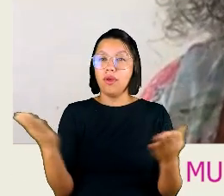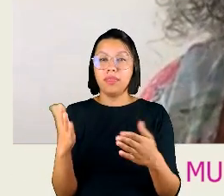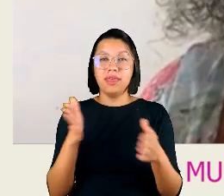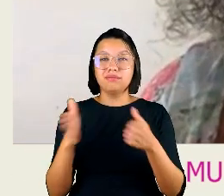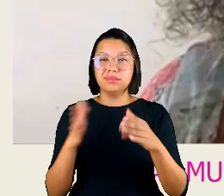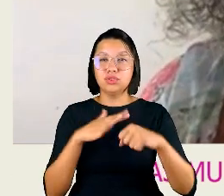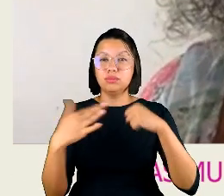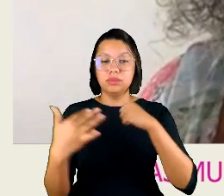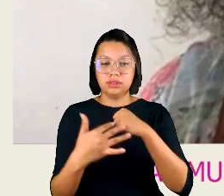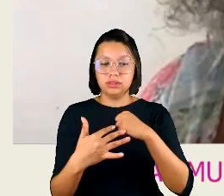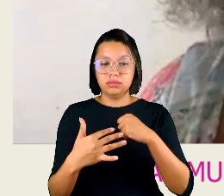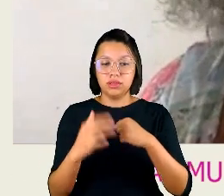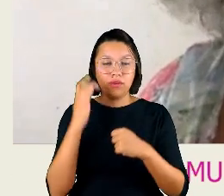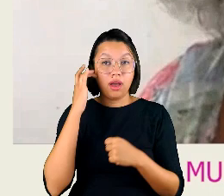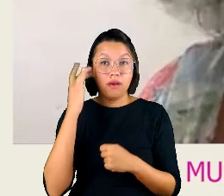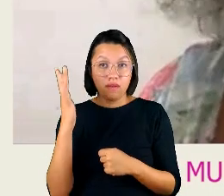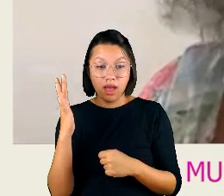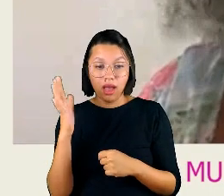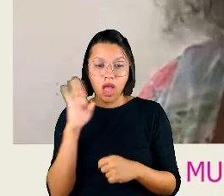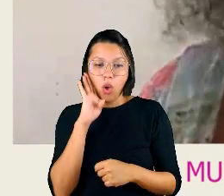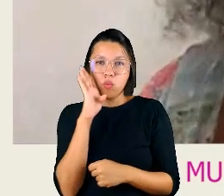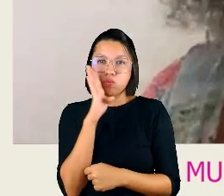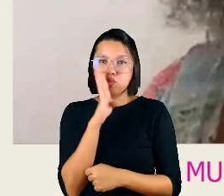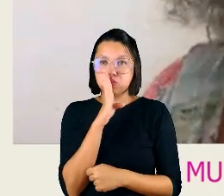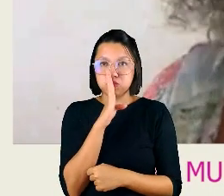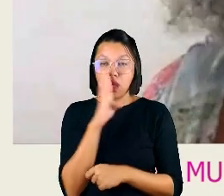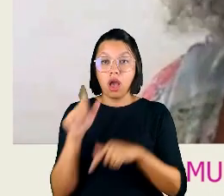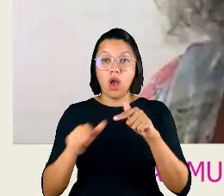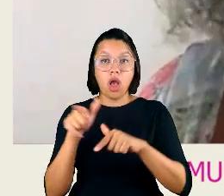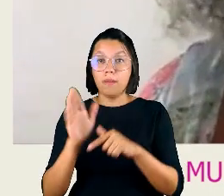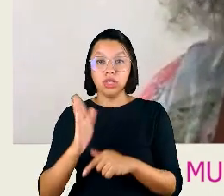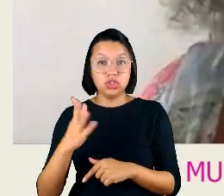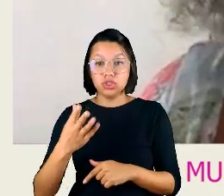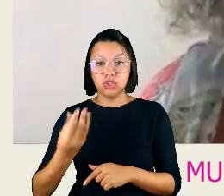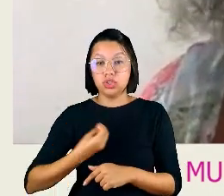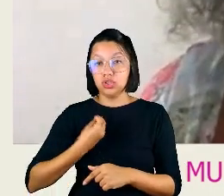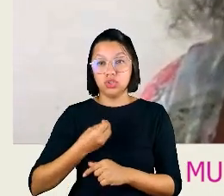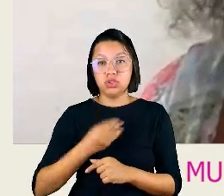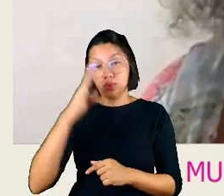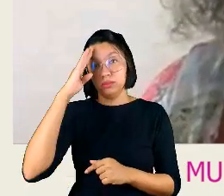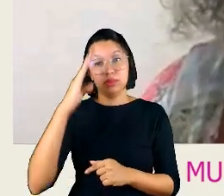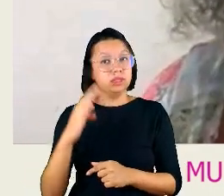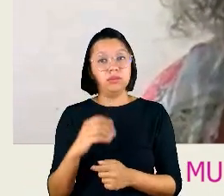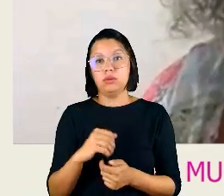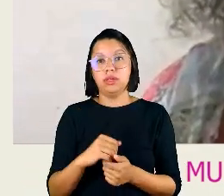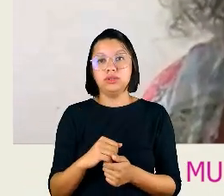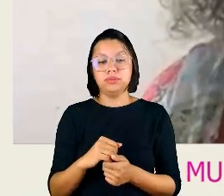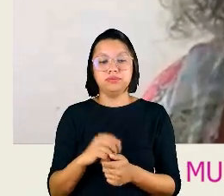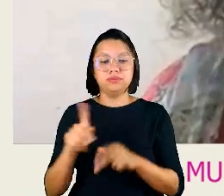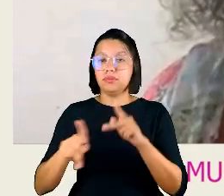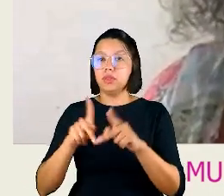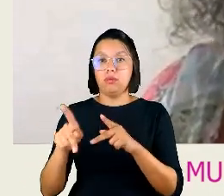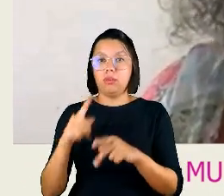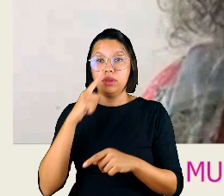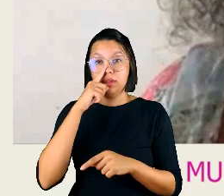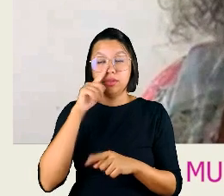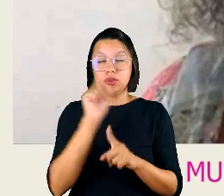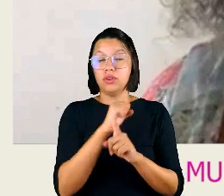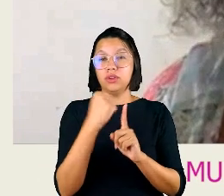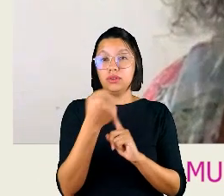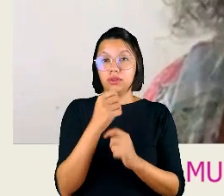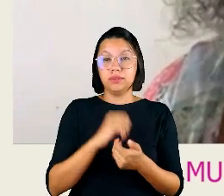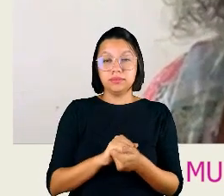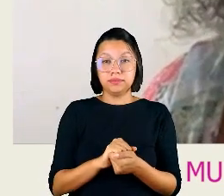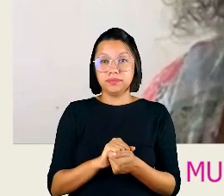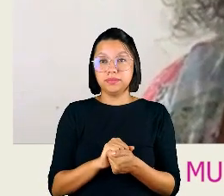fácil silenciar os trabalhos que já existiam, principalmente nas populações de vulnerabilidade. A população